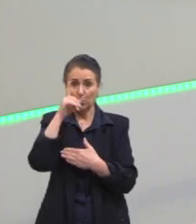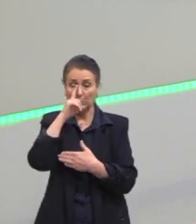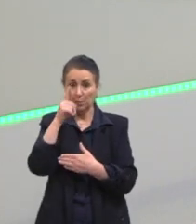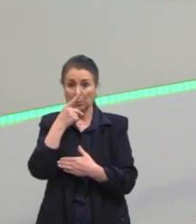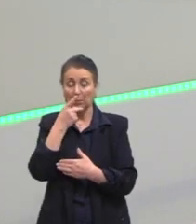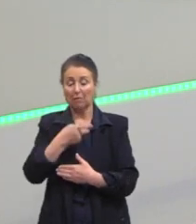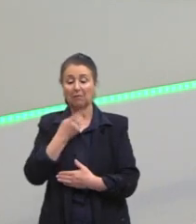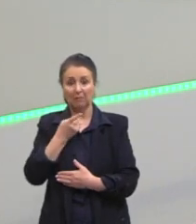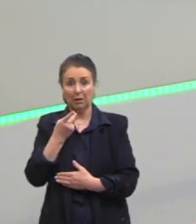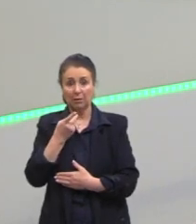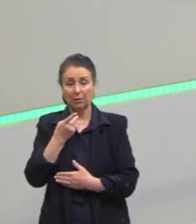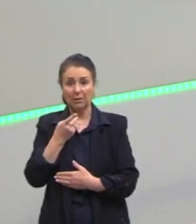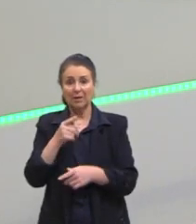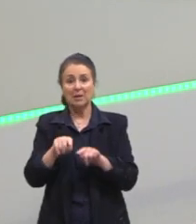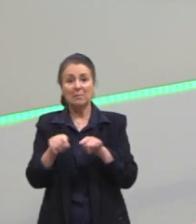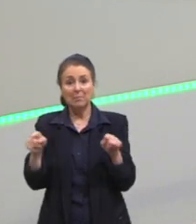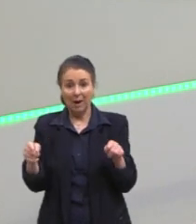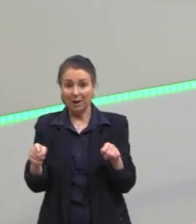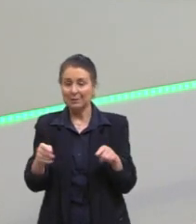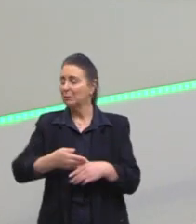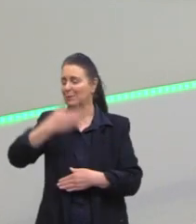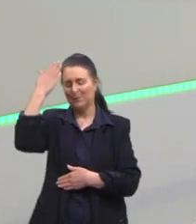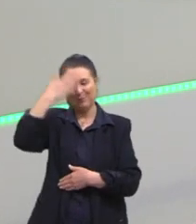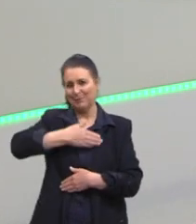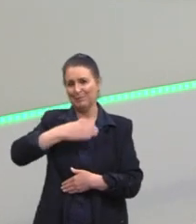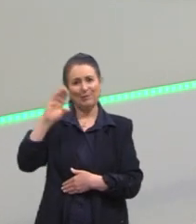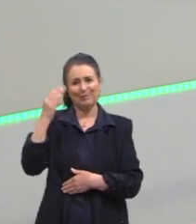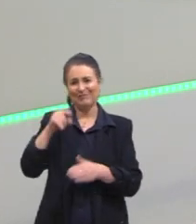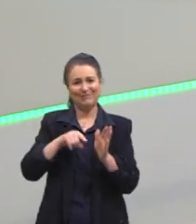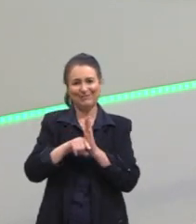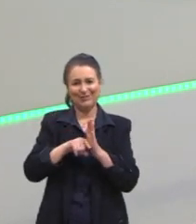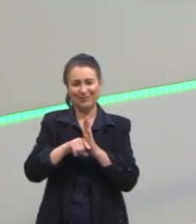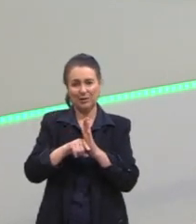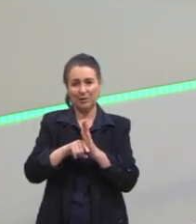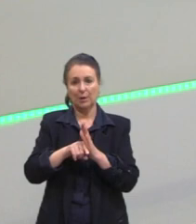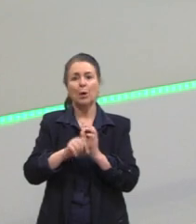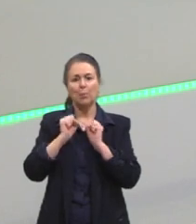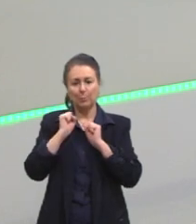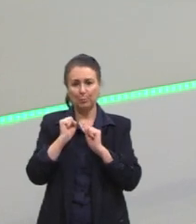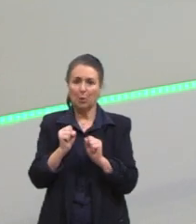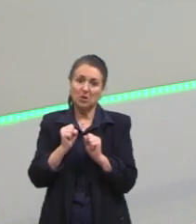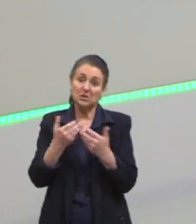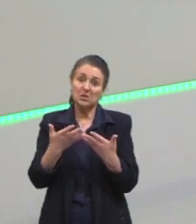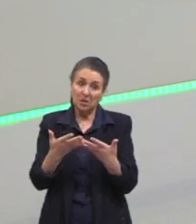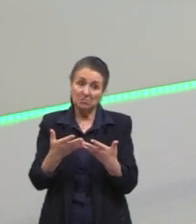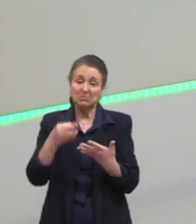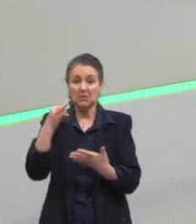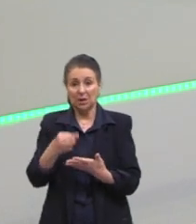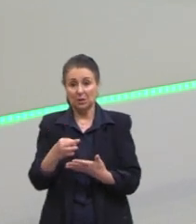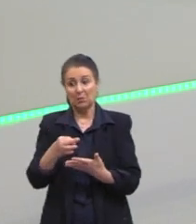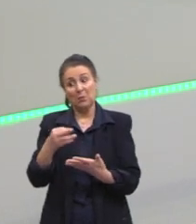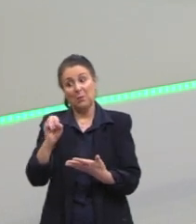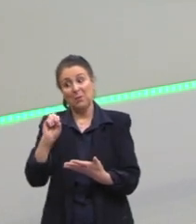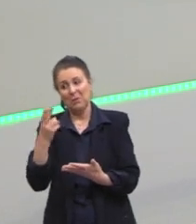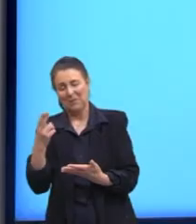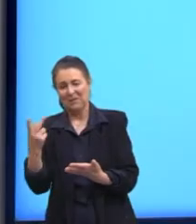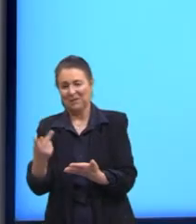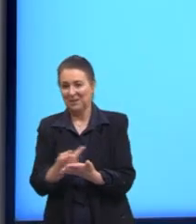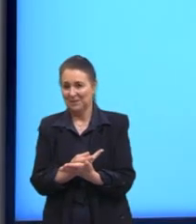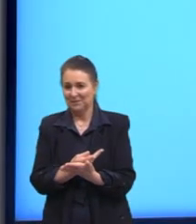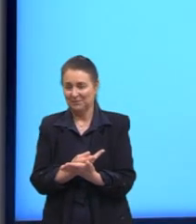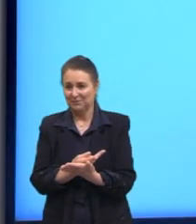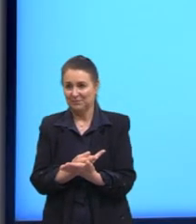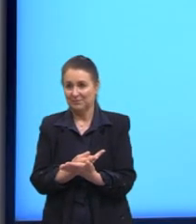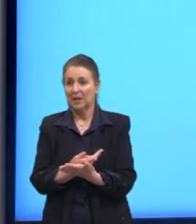aqui, eles têm, então, essa comprovação científica, eles poderiam ser dados como corretos.